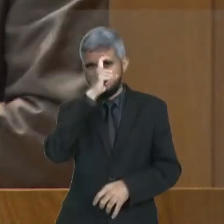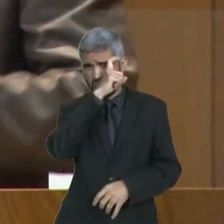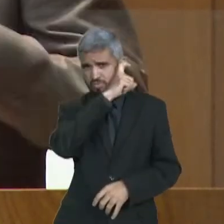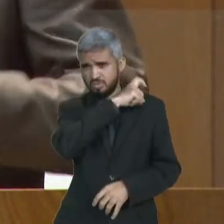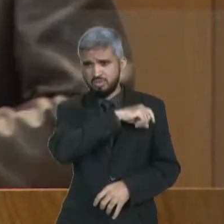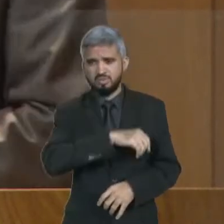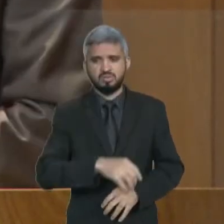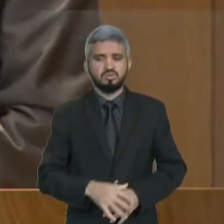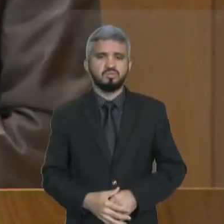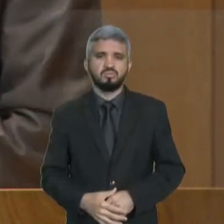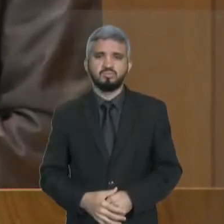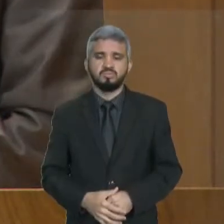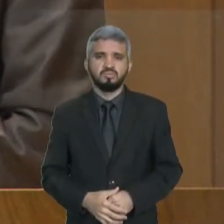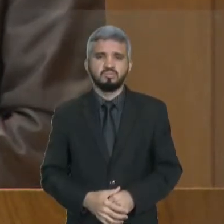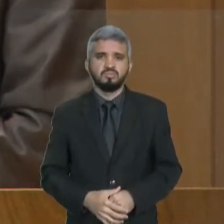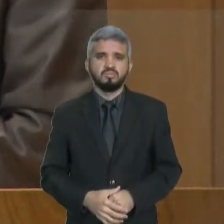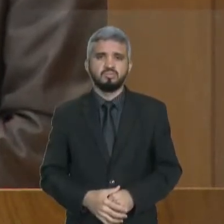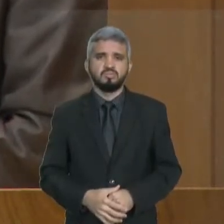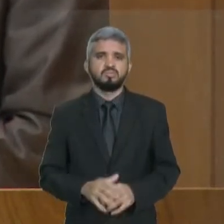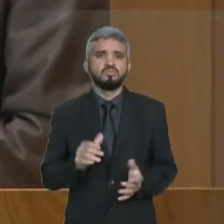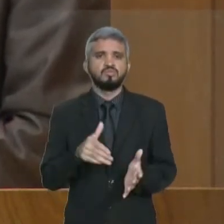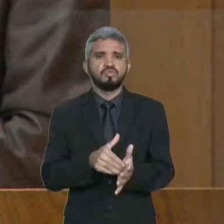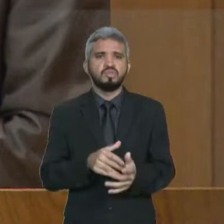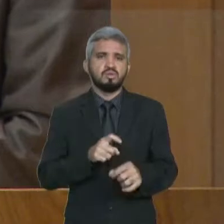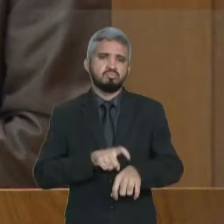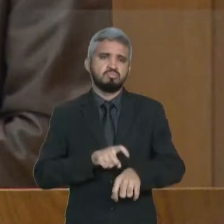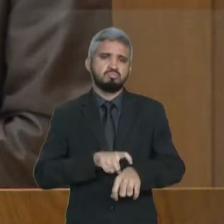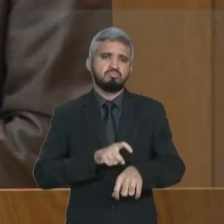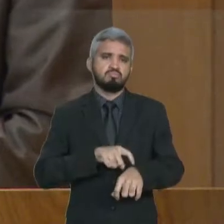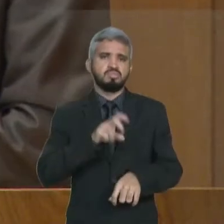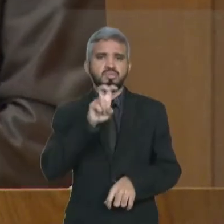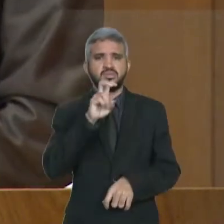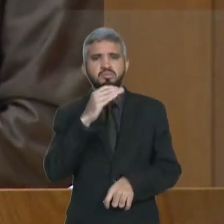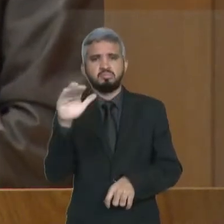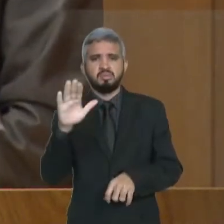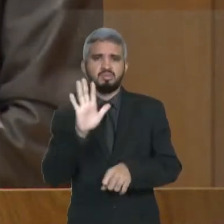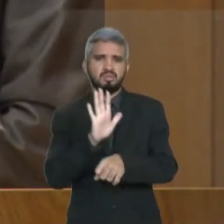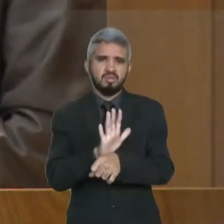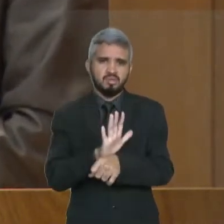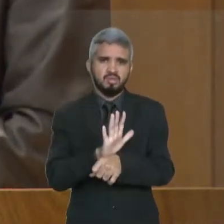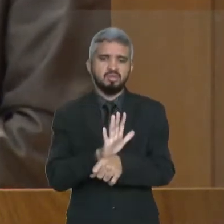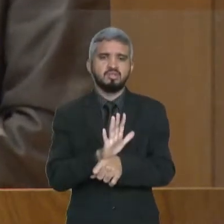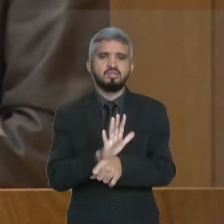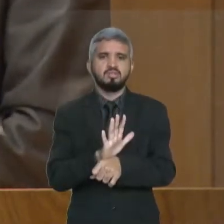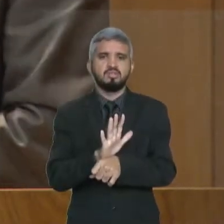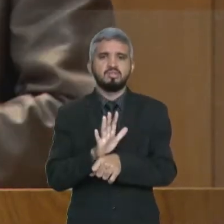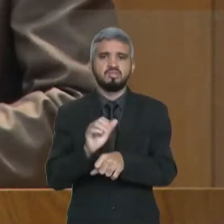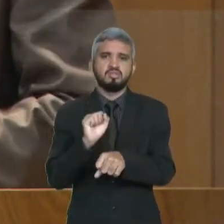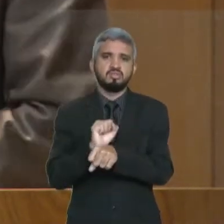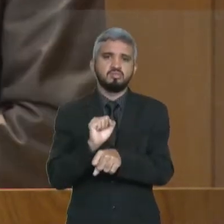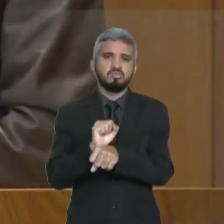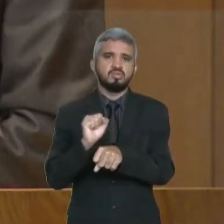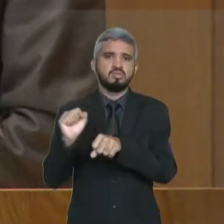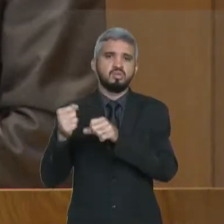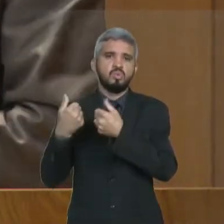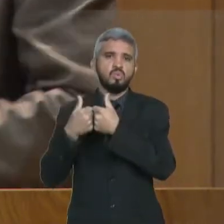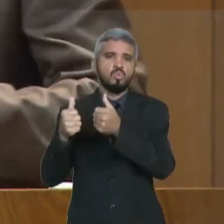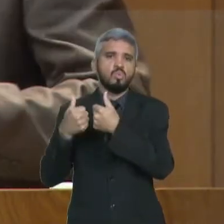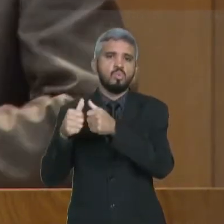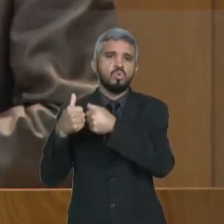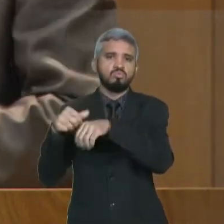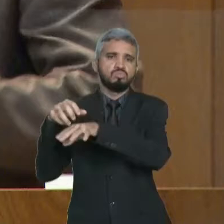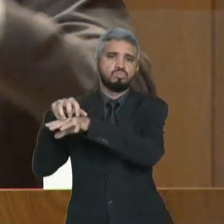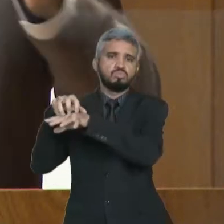bom e no final por volta de 5 e 6 da tarde ou a chegada da caravana com o ônibus